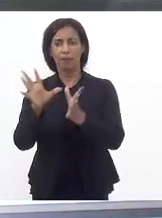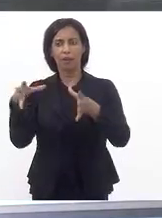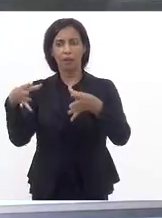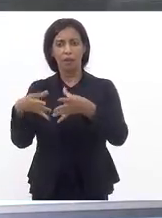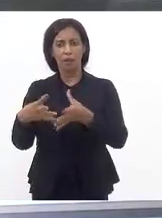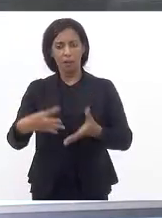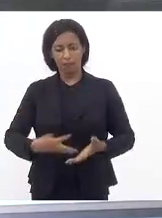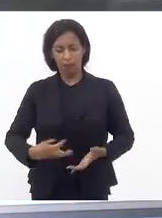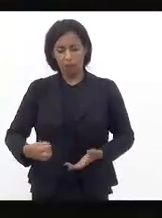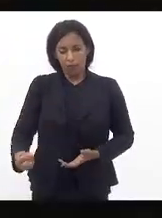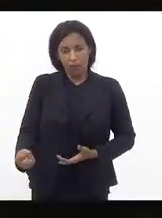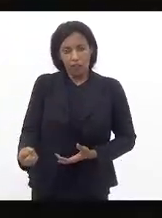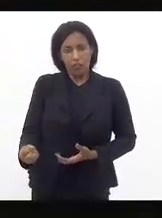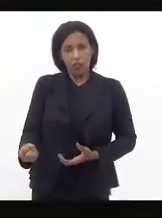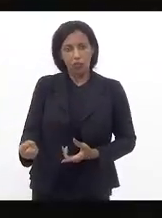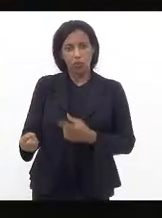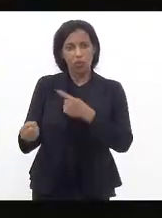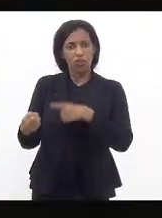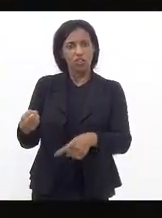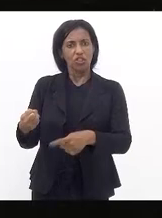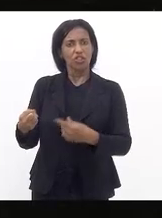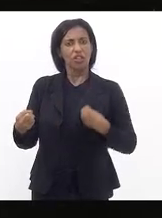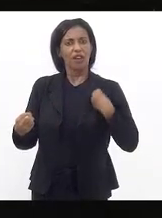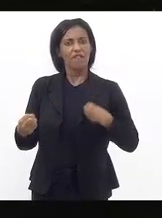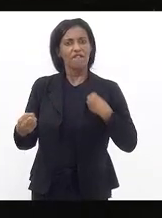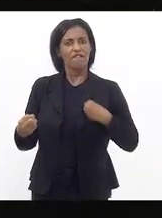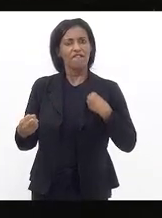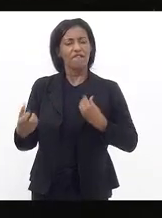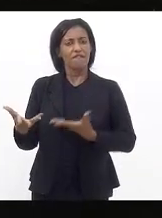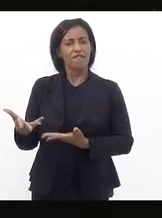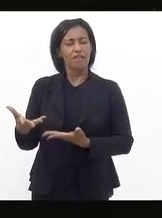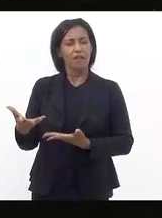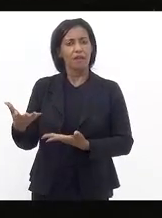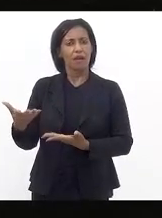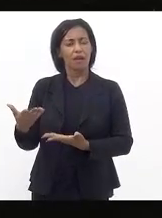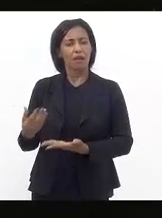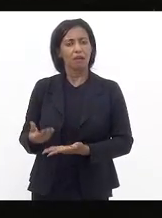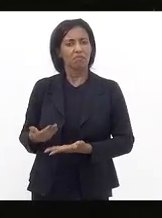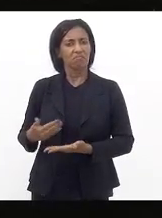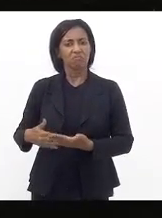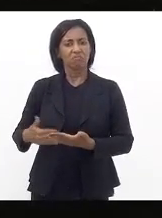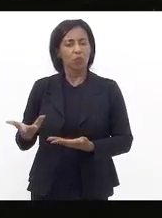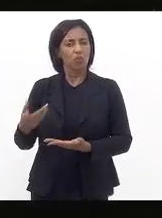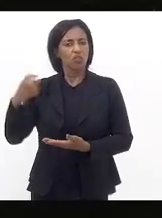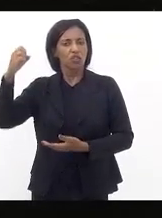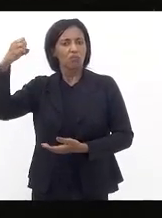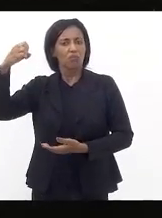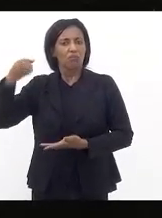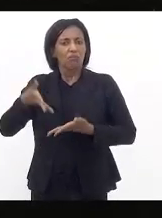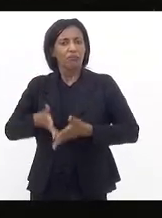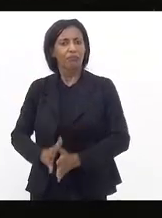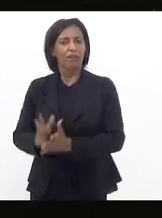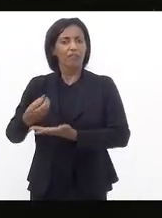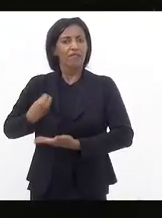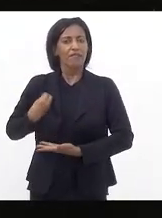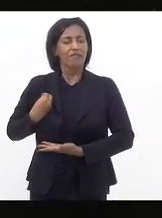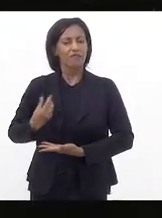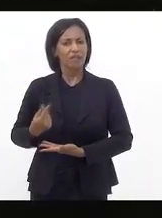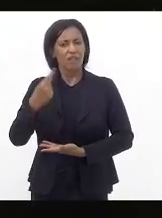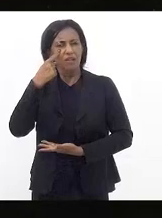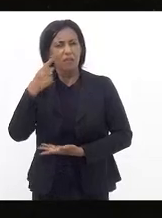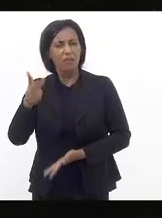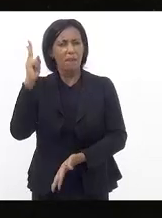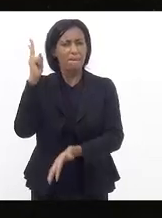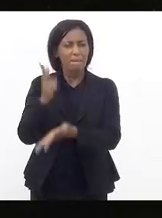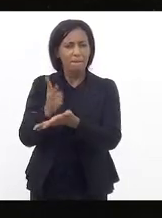que pega o feto lá e tira a vida daquele feto sem deixar nele ver a luz do dia vocês viram que